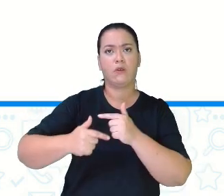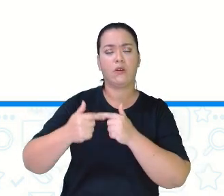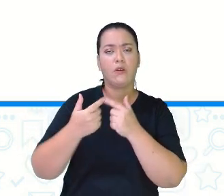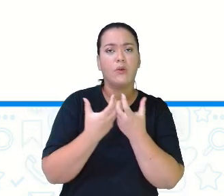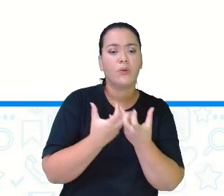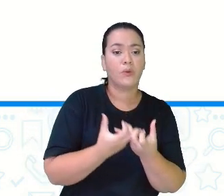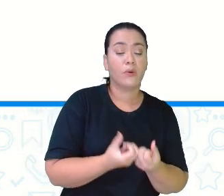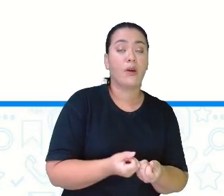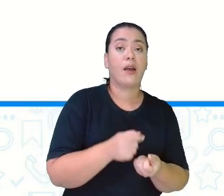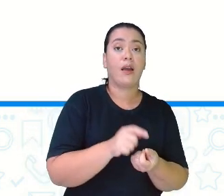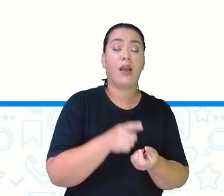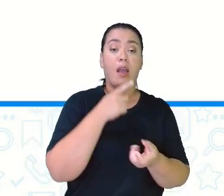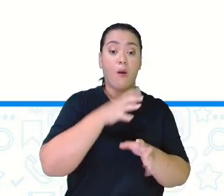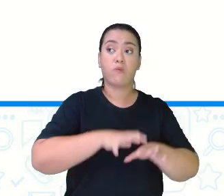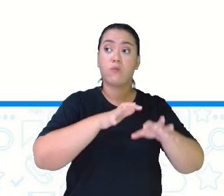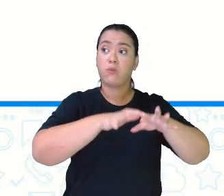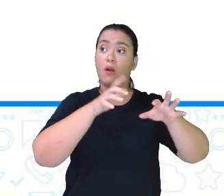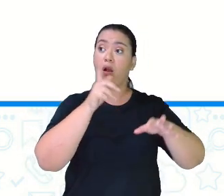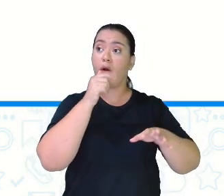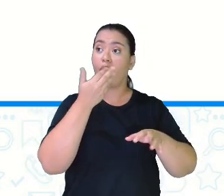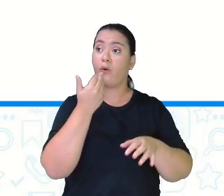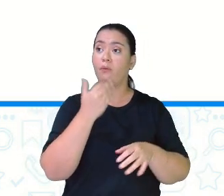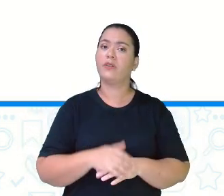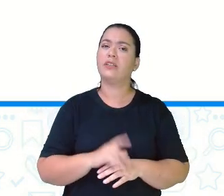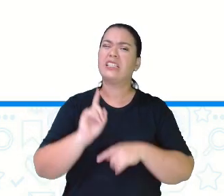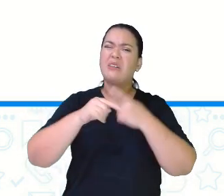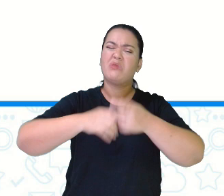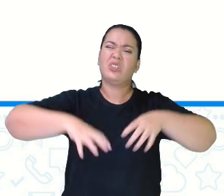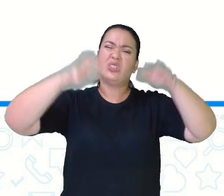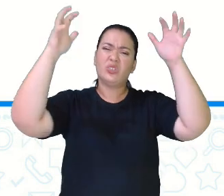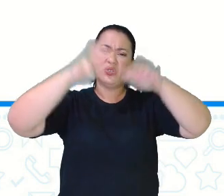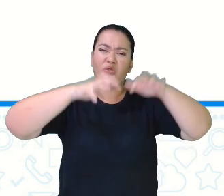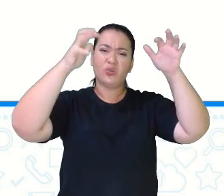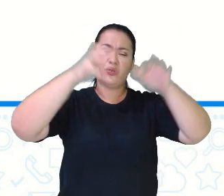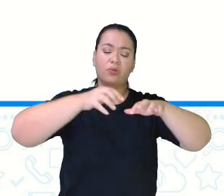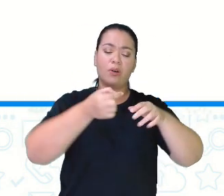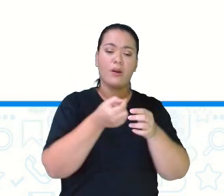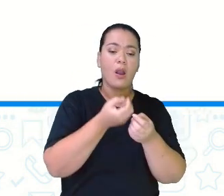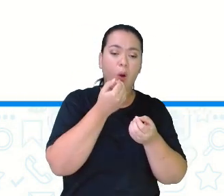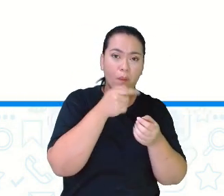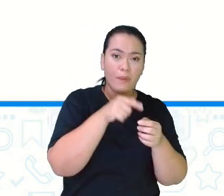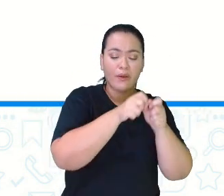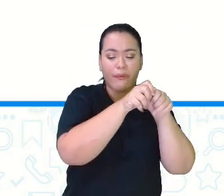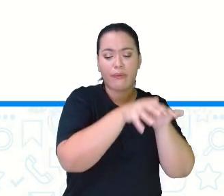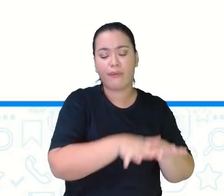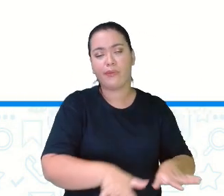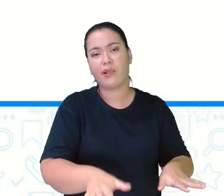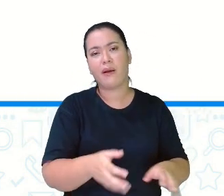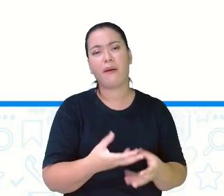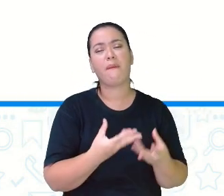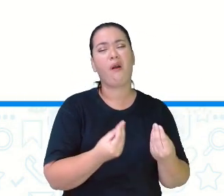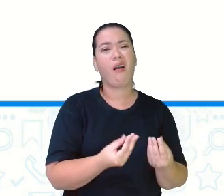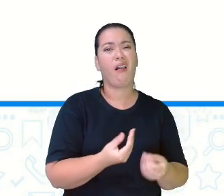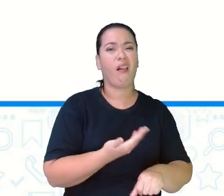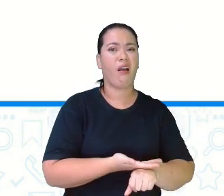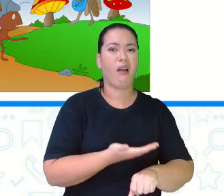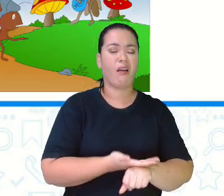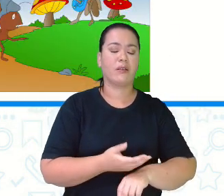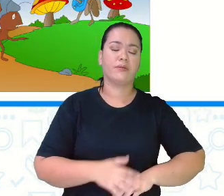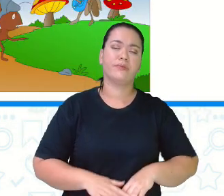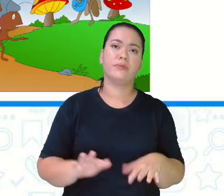suas reservas de comidas. Depois de uma chuvarada, os grãos tinham ficado molhados. De